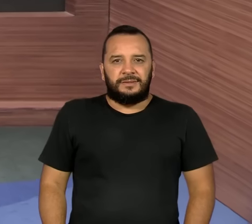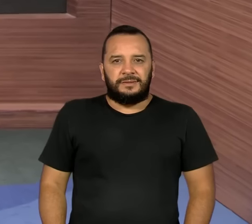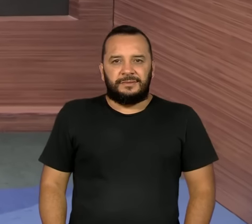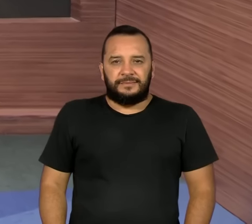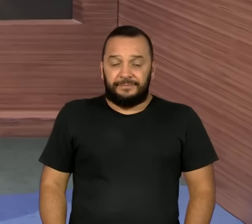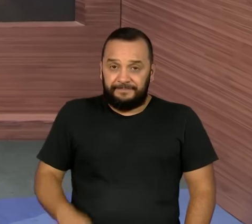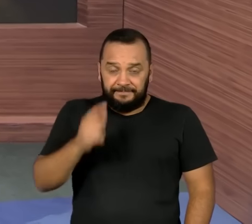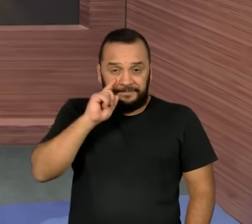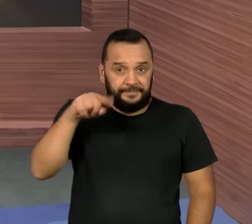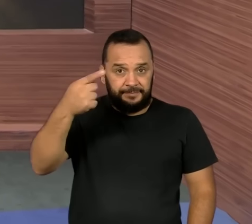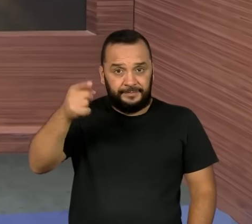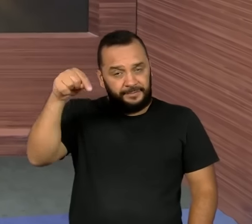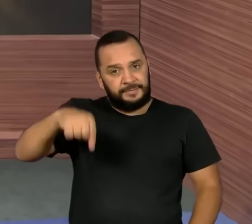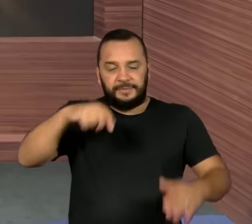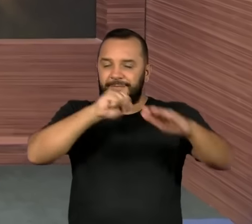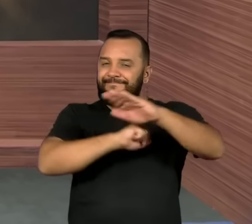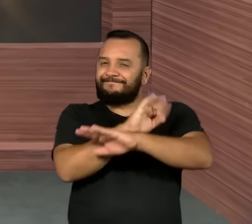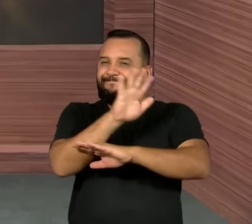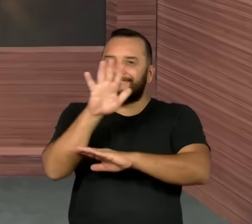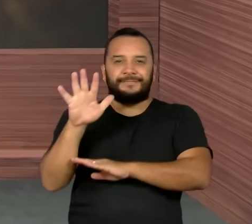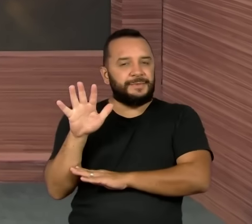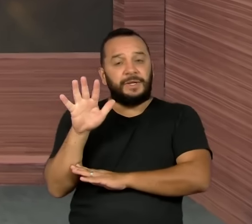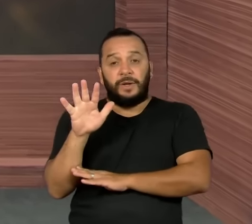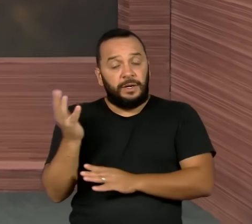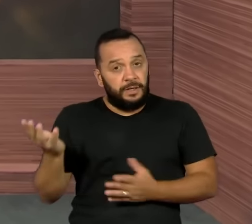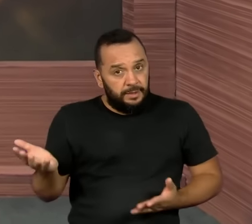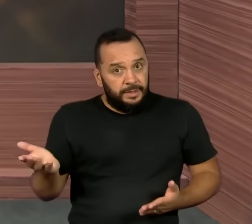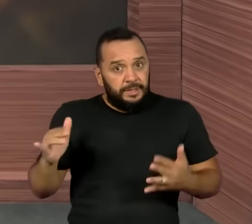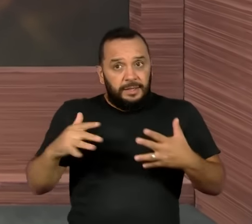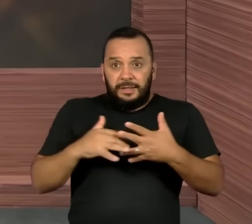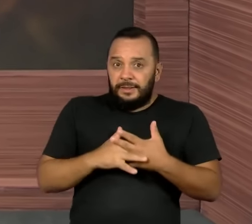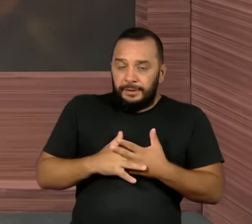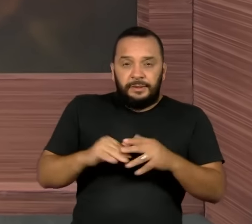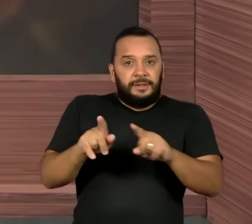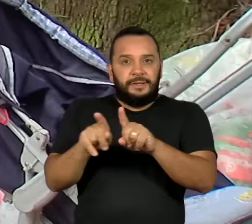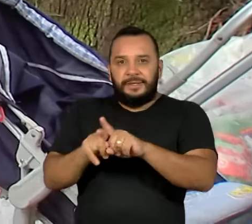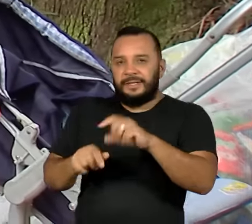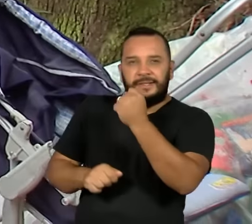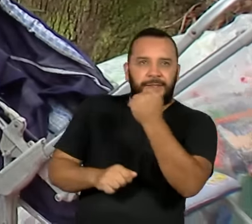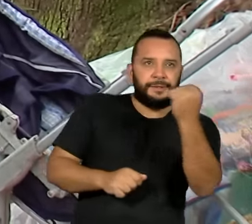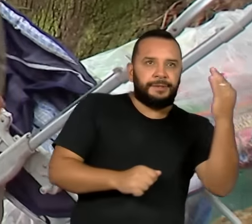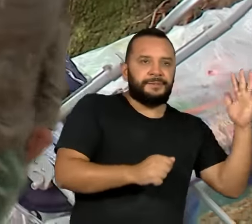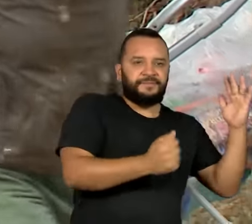Logo mais, aqui no Repórter Eco, cidadania e meio ambiente.